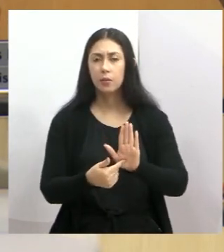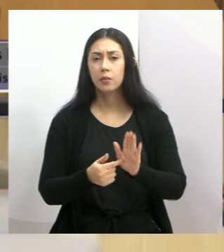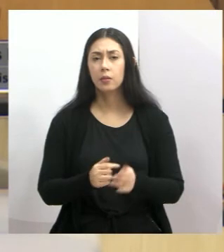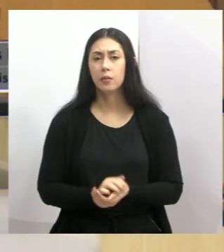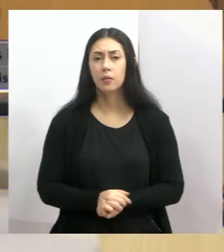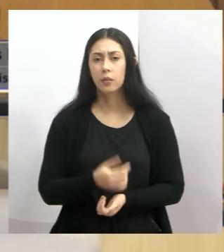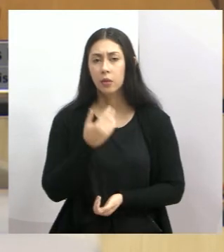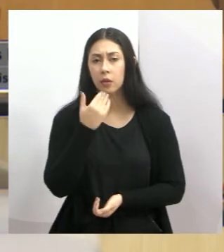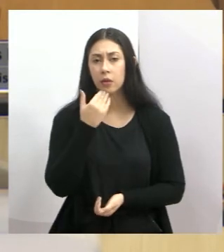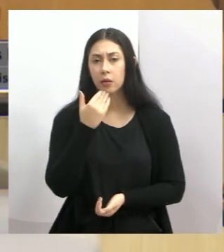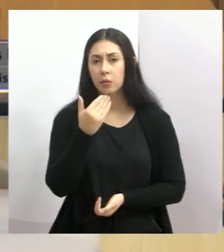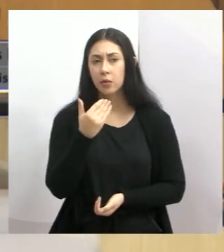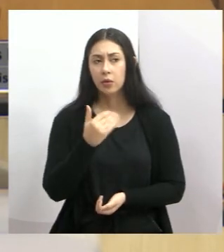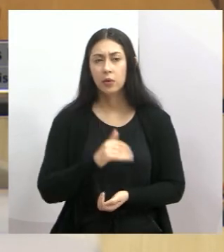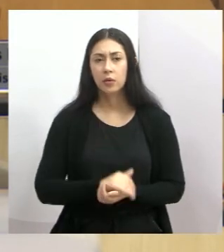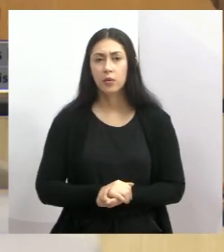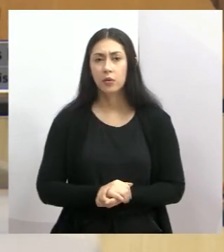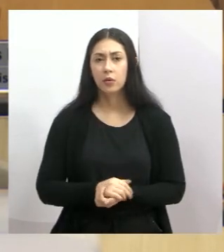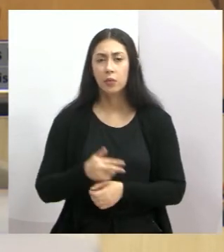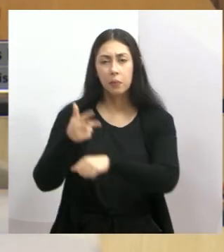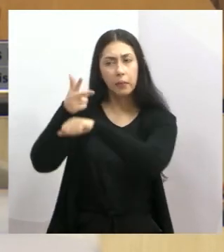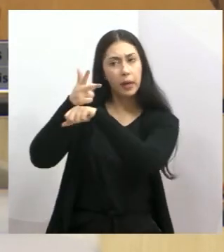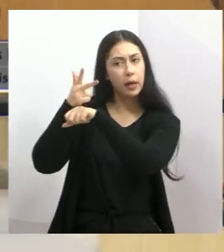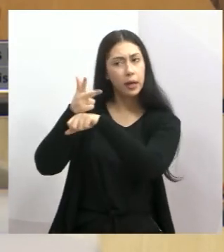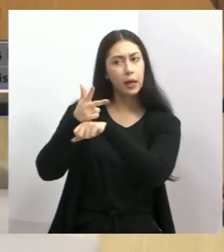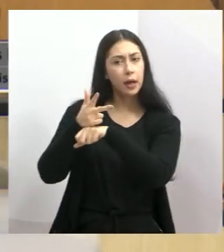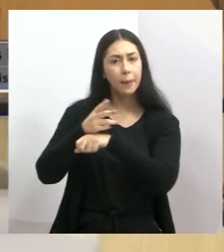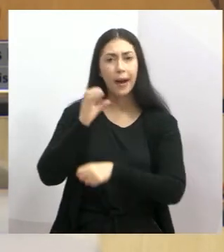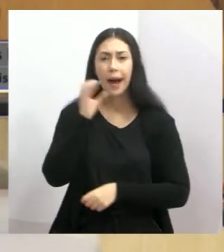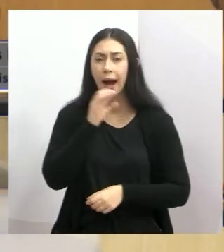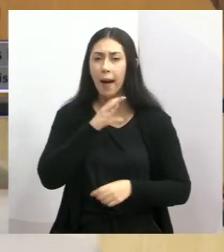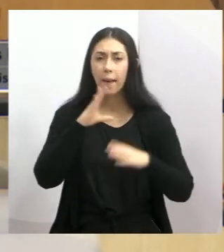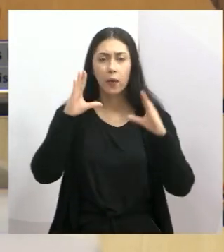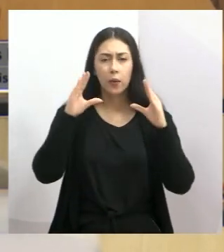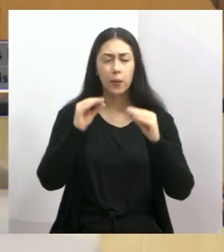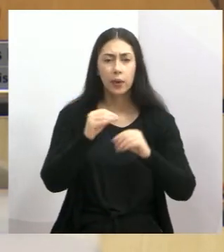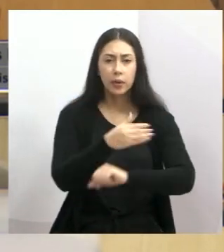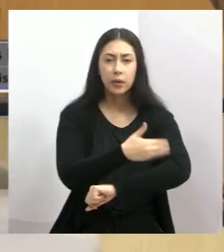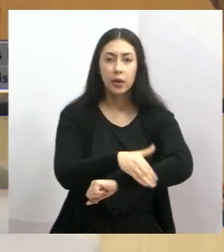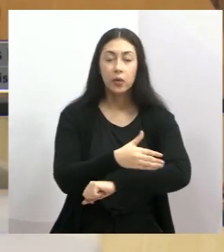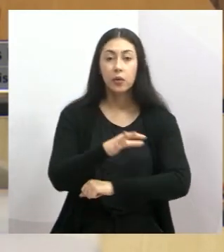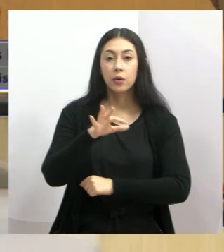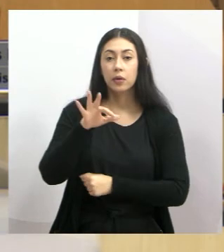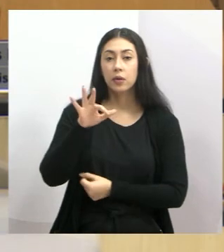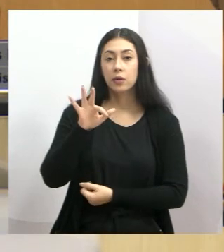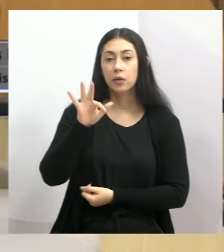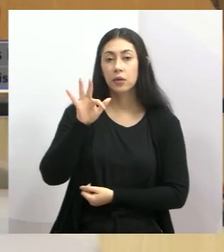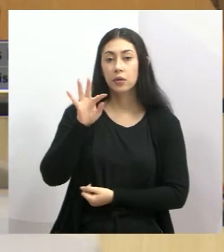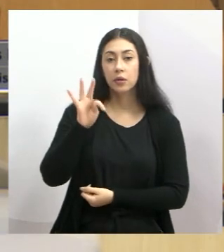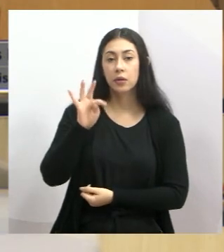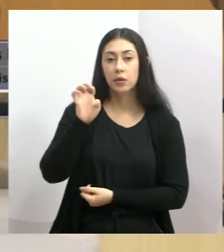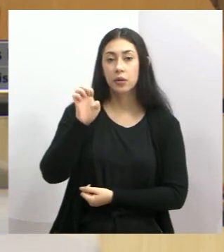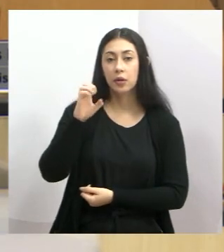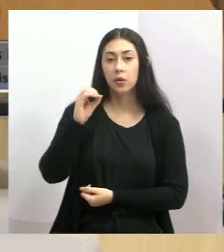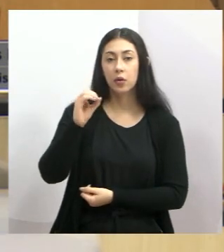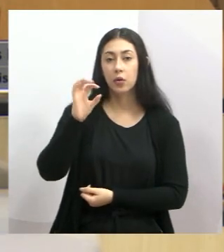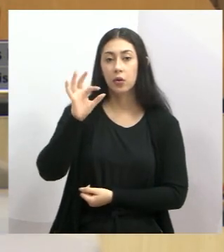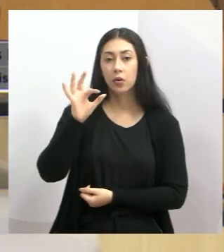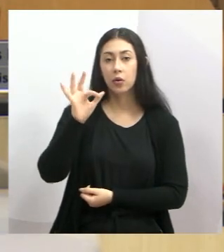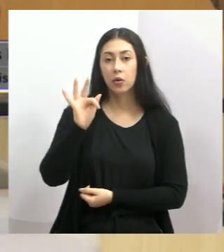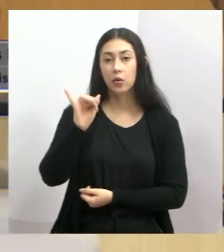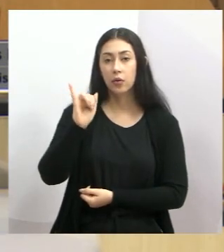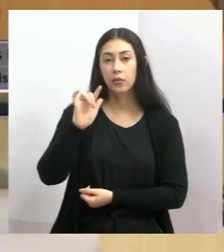solicitando a implantação de redutor de velocidade na Estrada Municipal theóphilo Teodoro e Resende no bairro